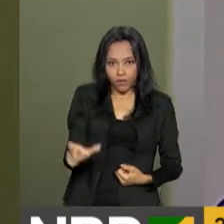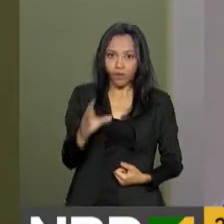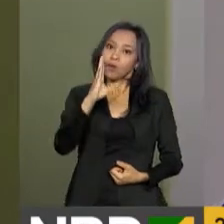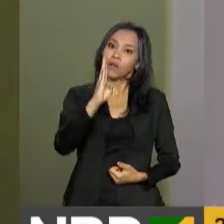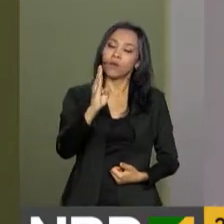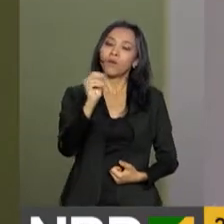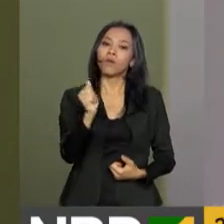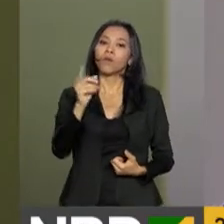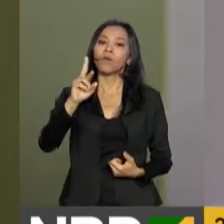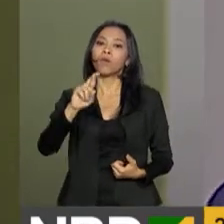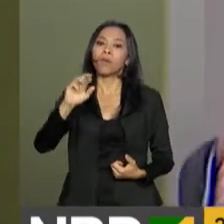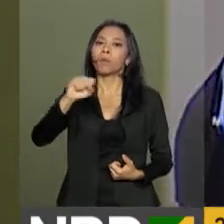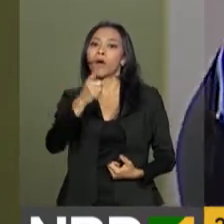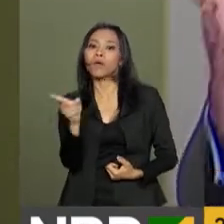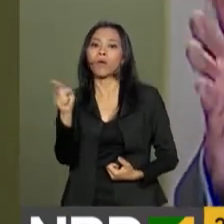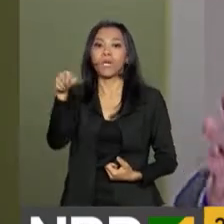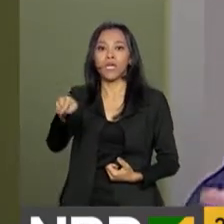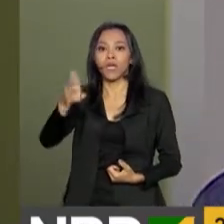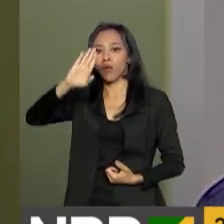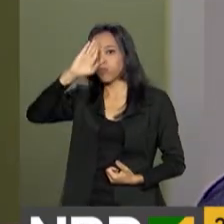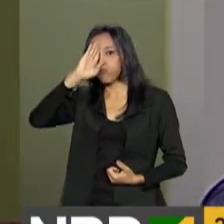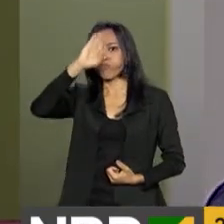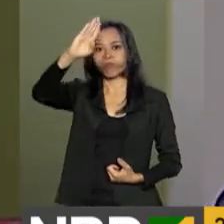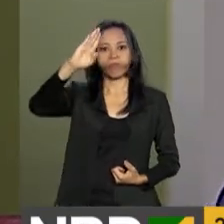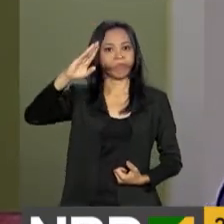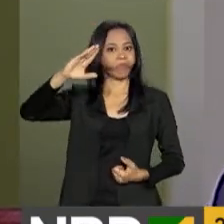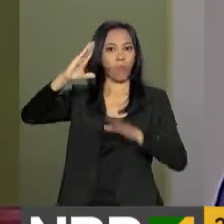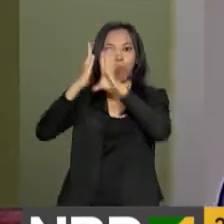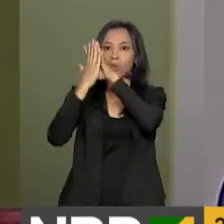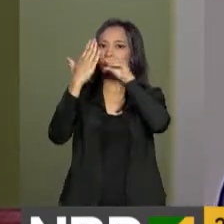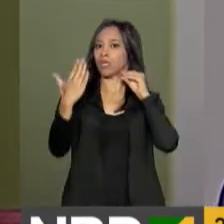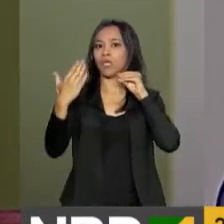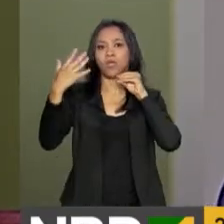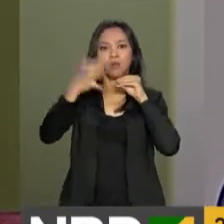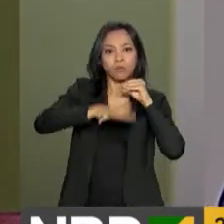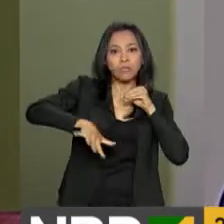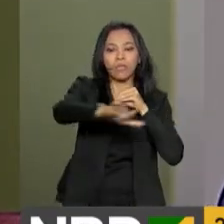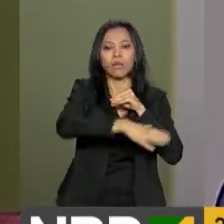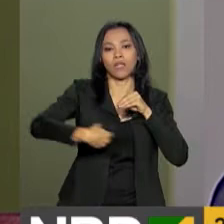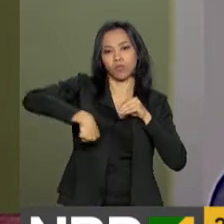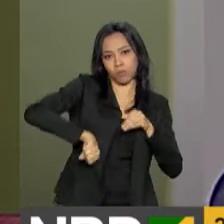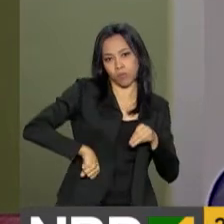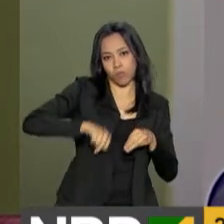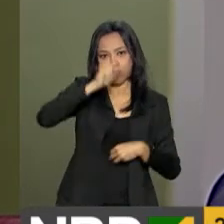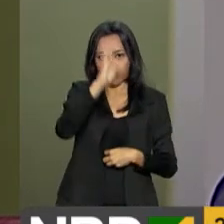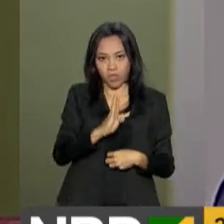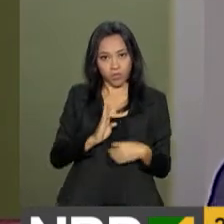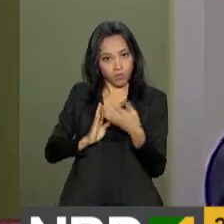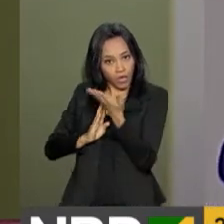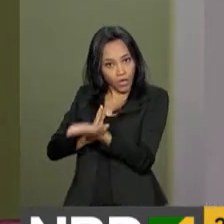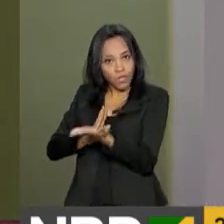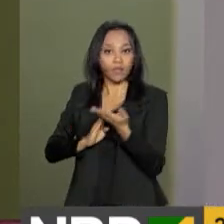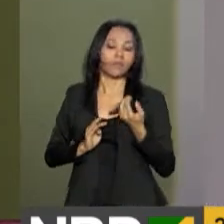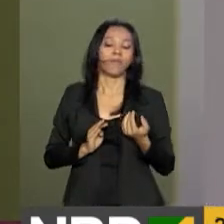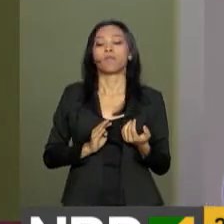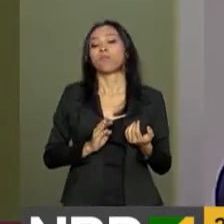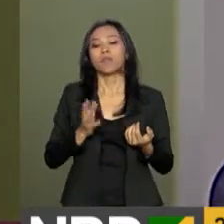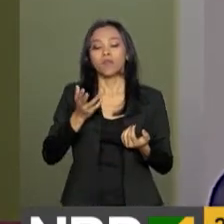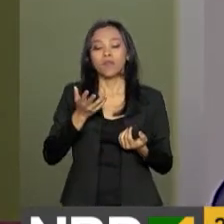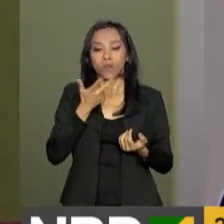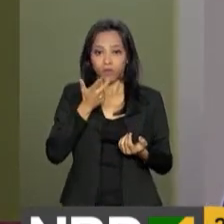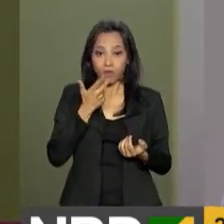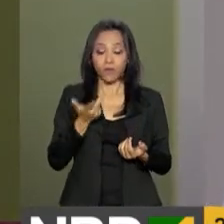falo do do patrono geral do símbolo da diplomacia brasileira eu digo a ouvir